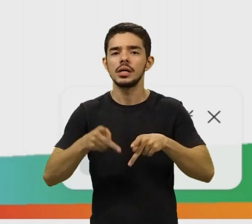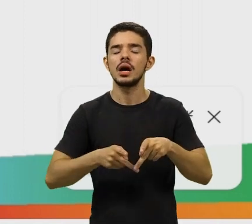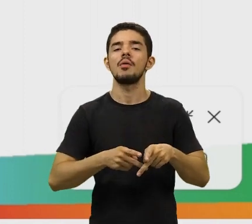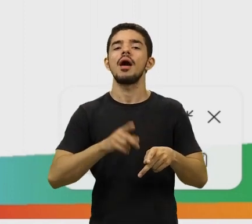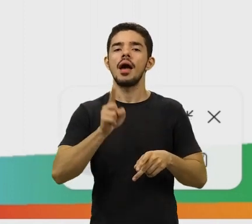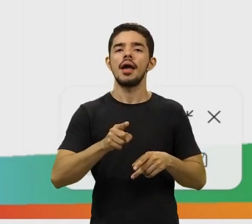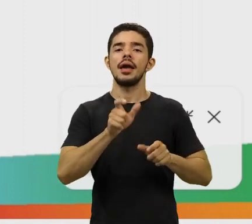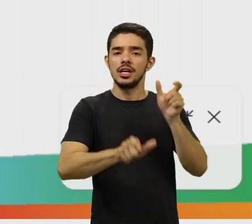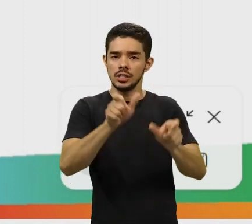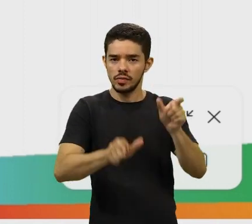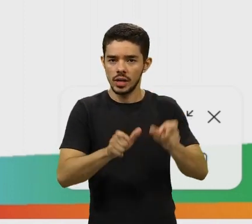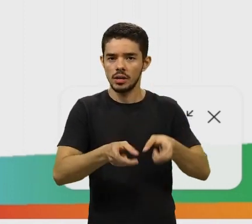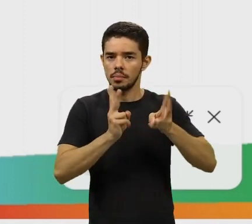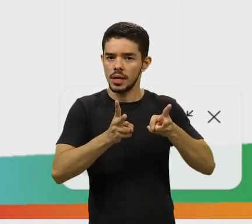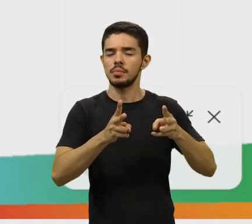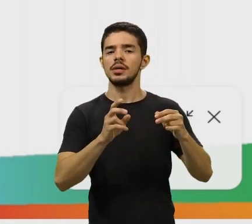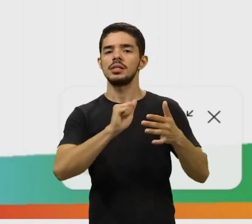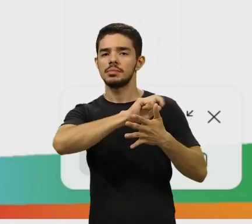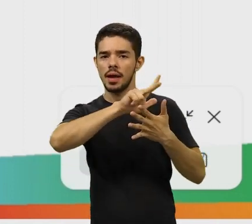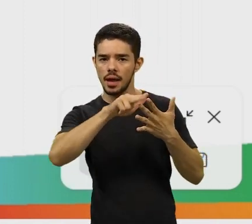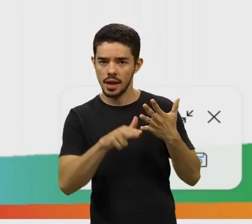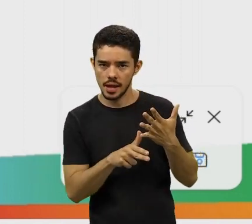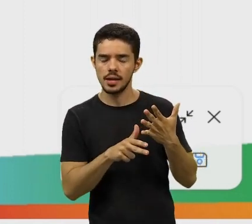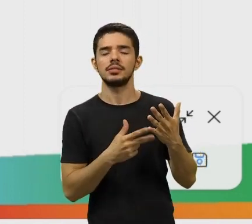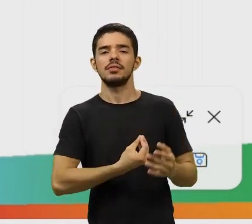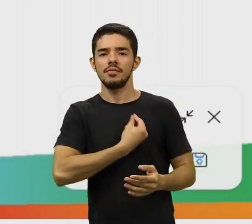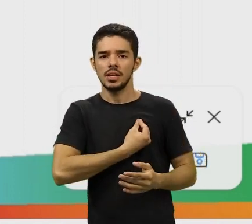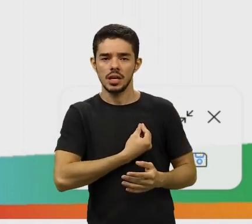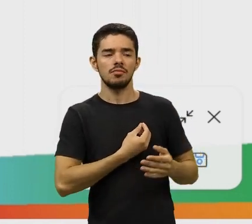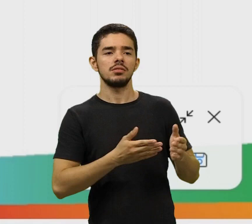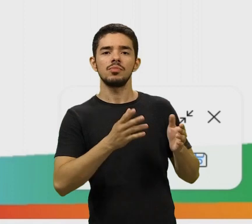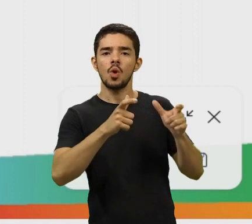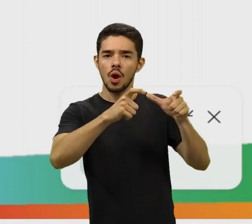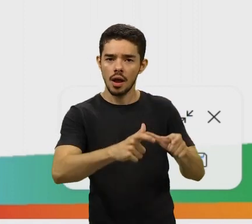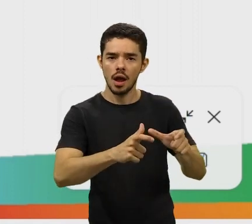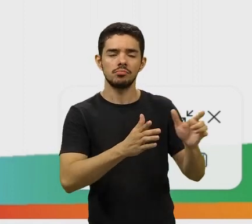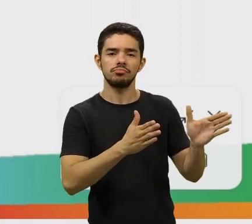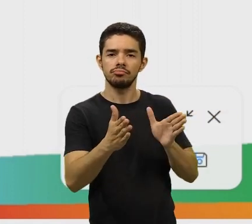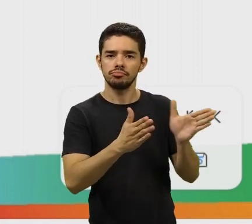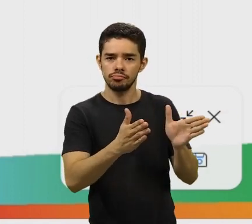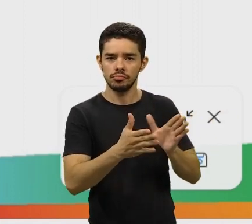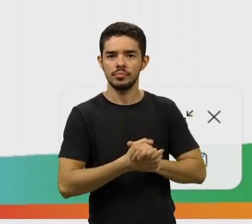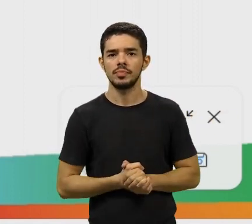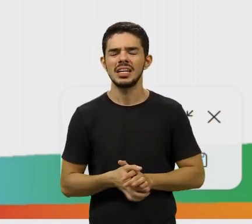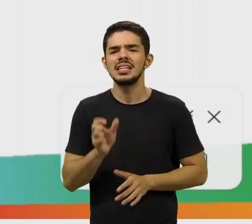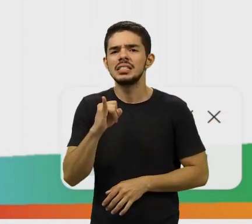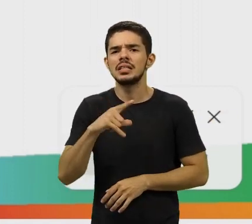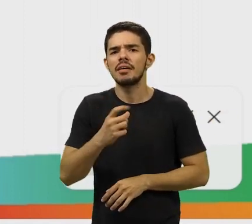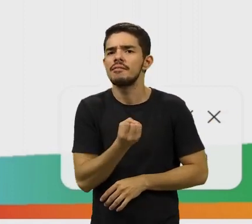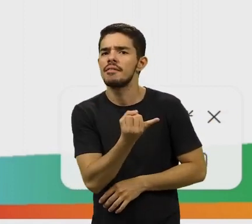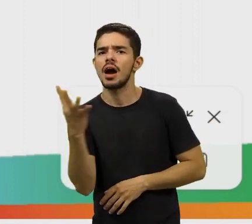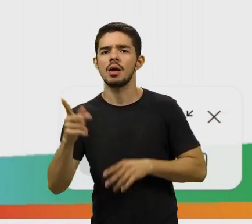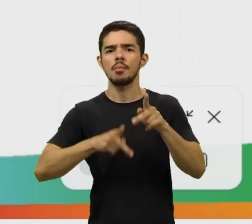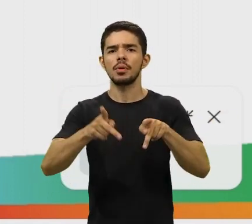mesma espécie que vivem em um determinado lugar no mesmo tempo. E se eu pegar várias